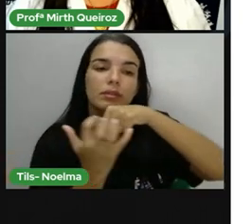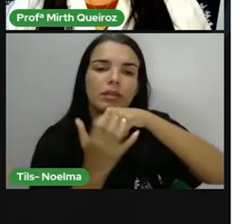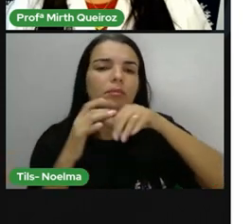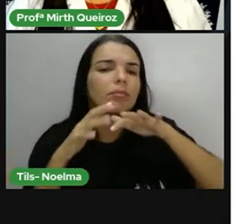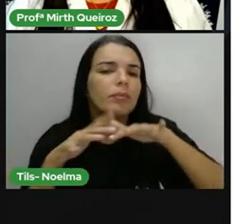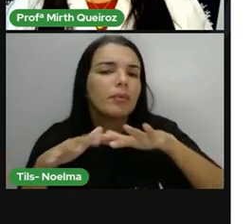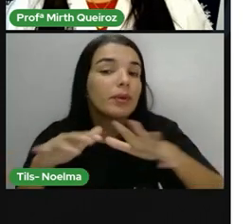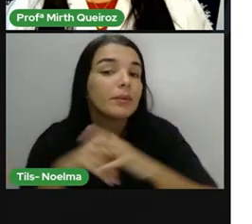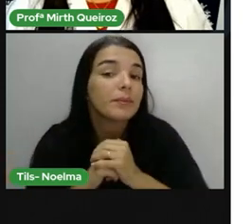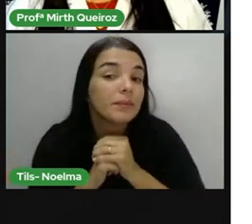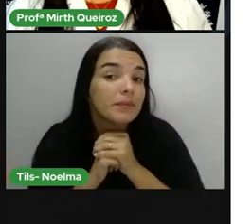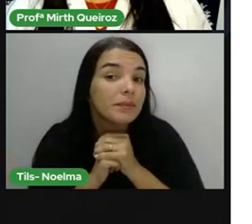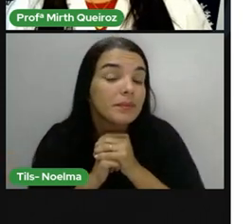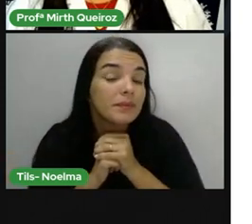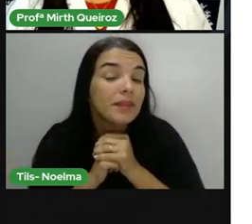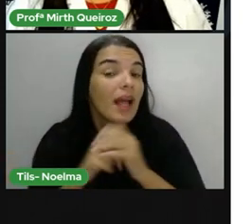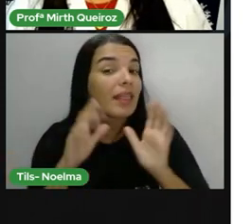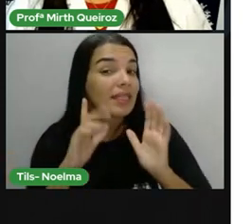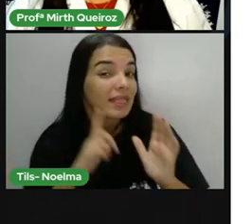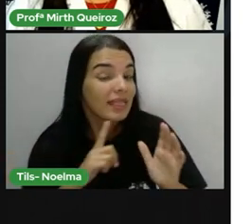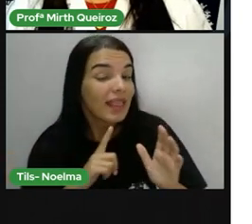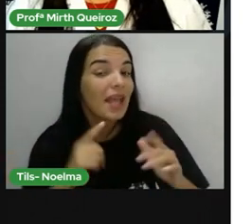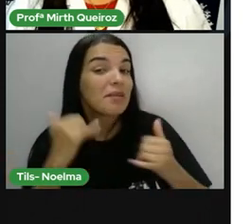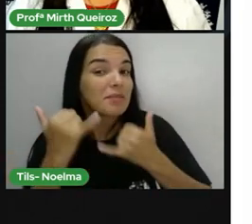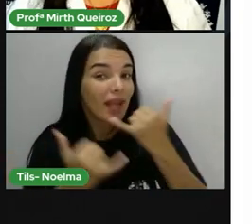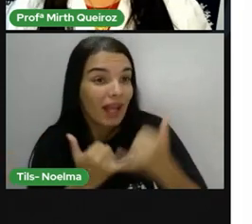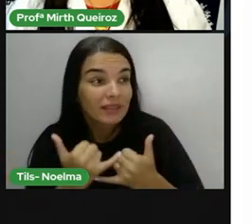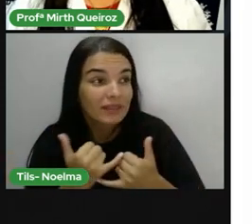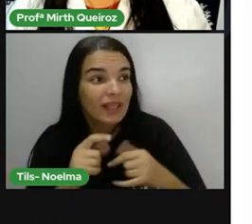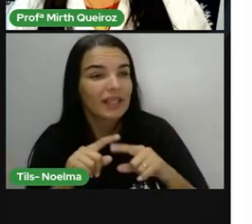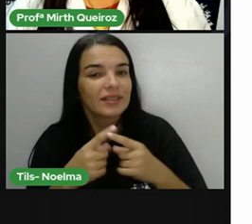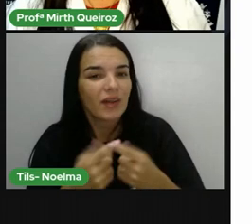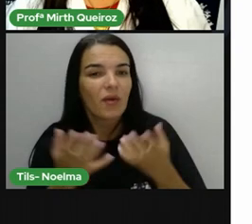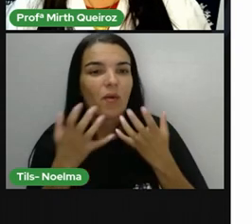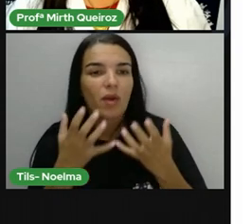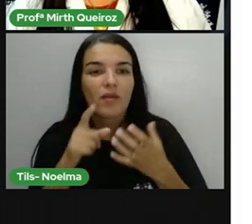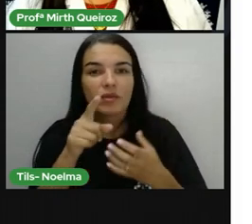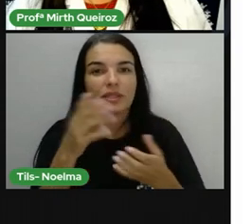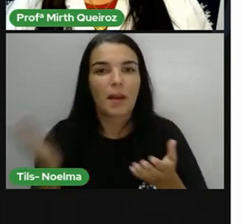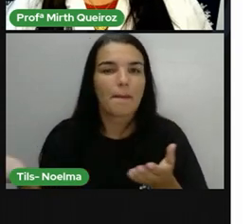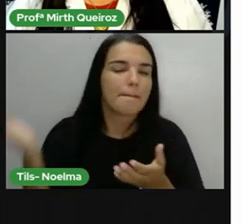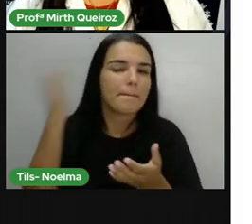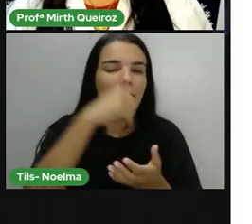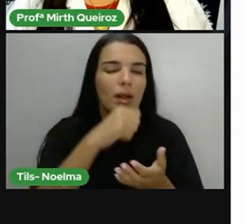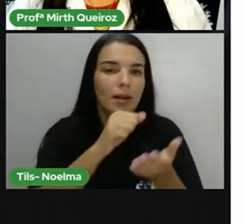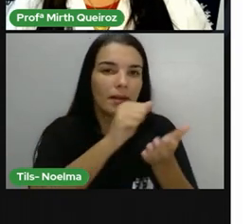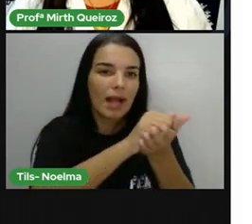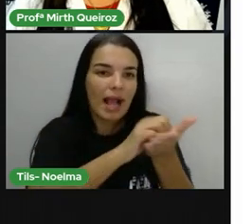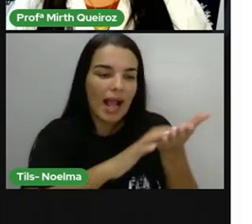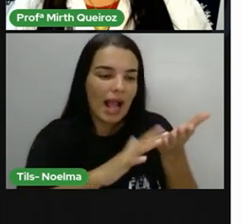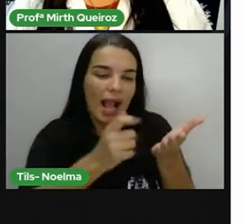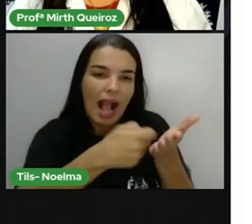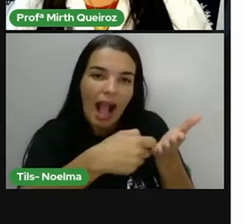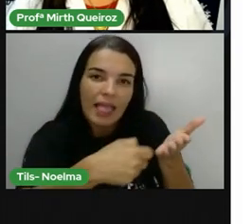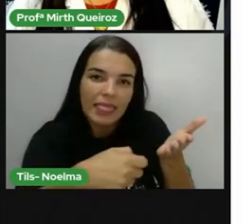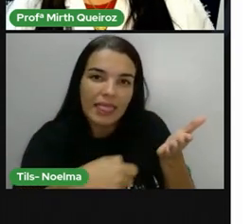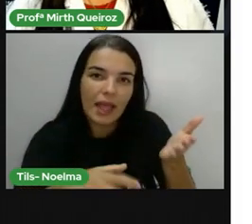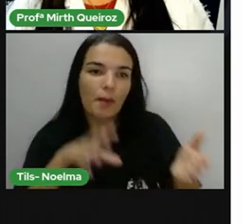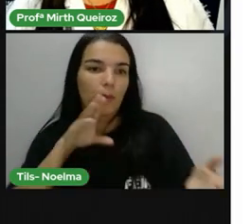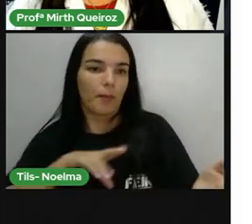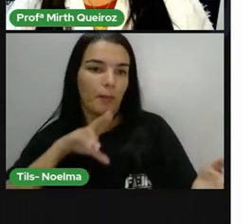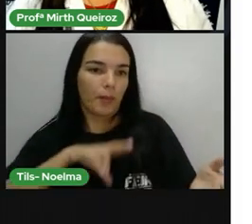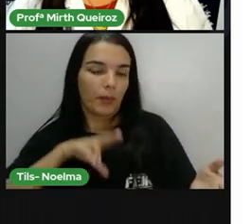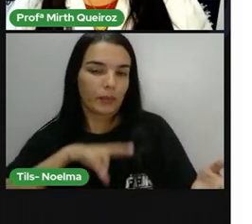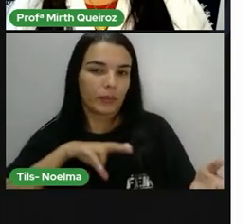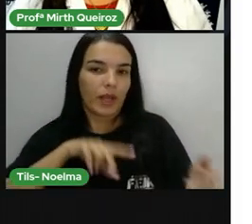brincado? Então, eu proponho que vocês peguem seu caderno de língua portuguesa, produzam um texto descrevendo